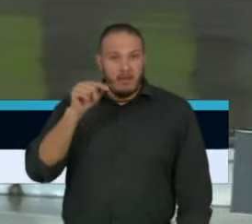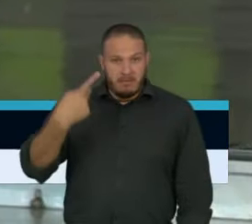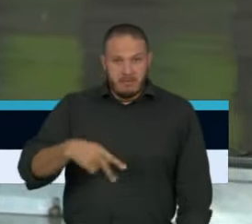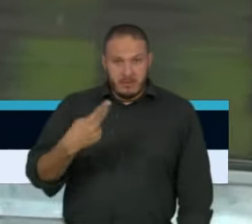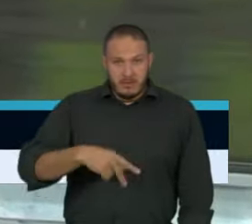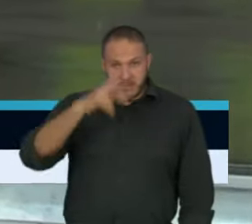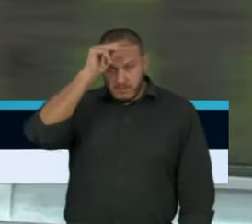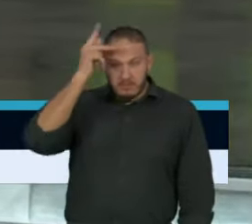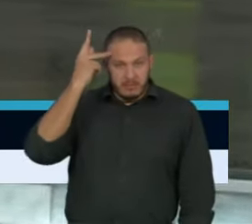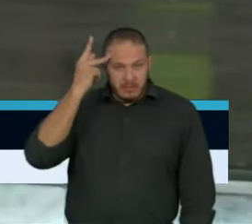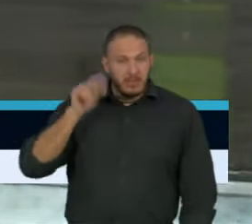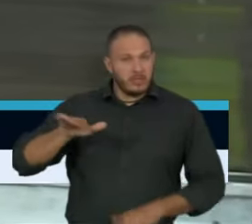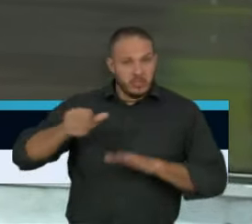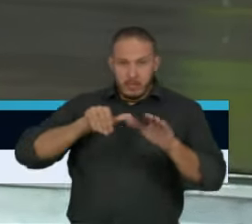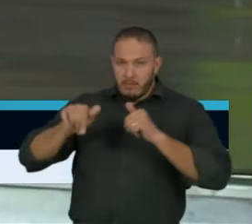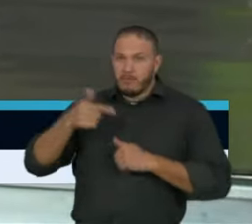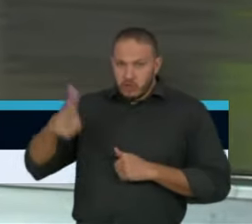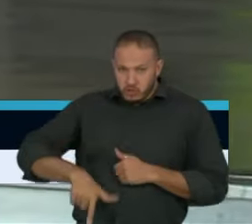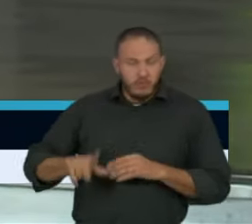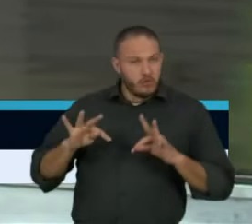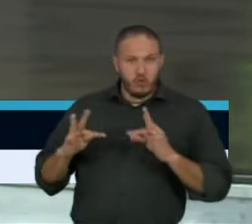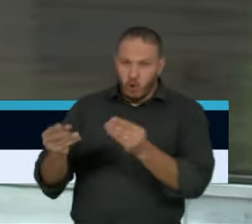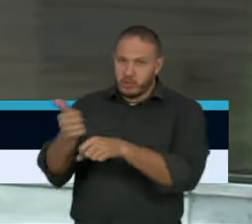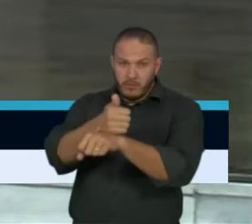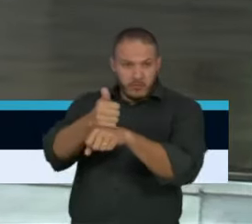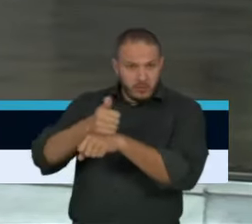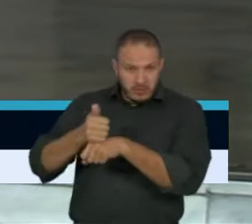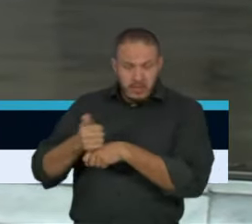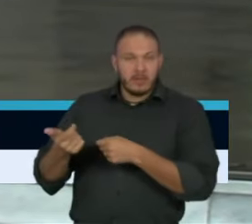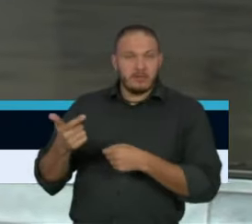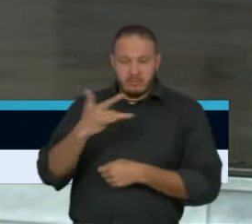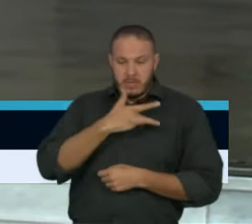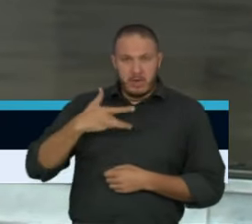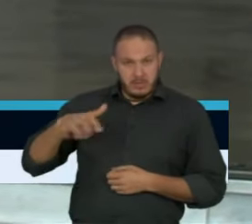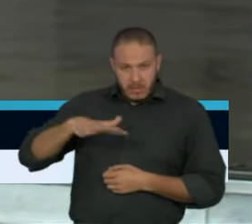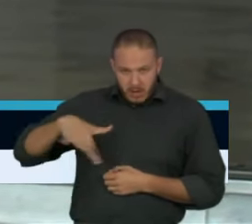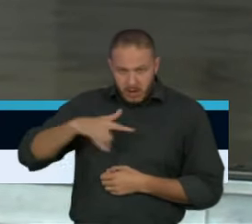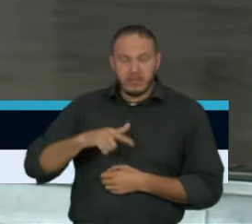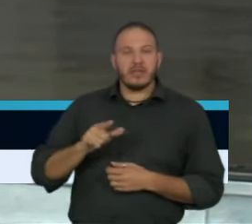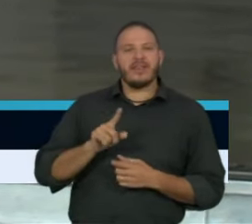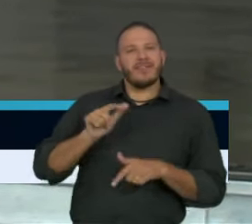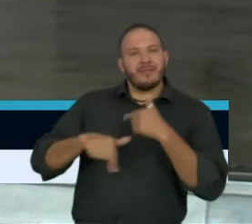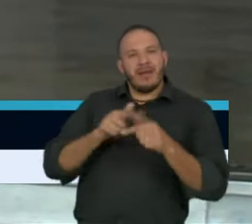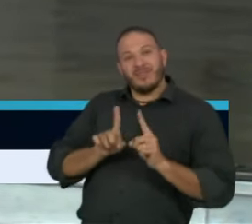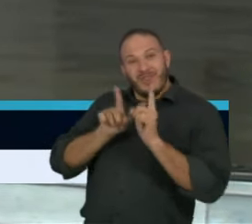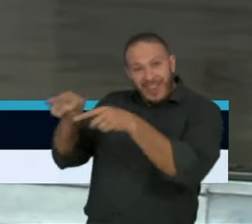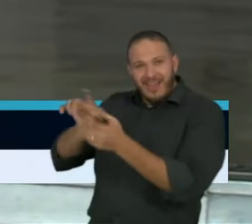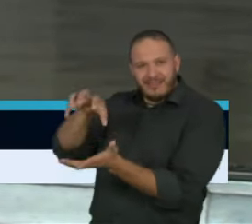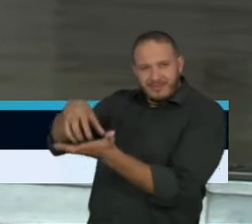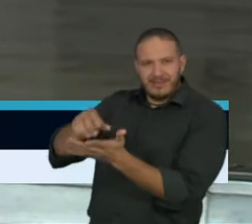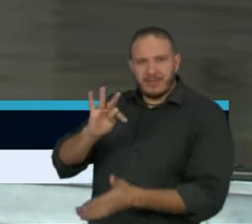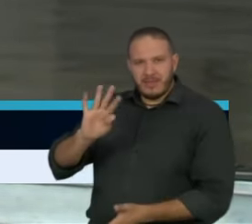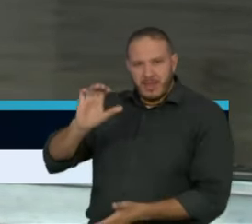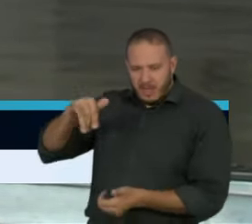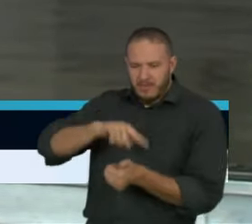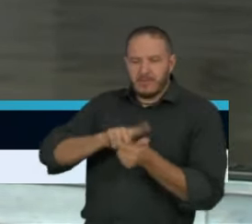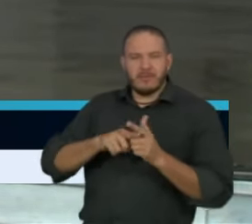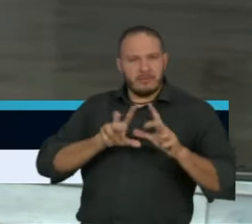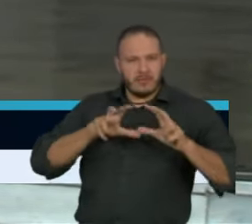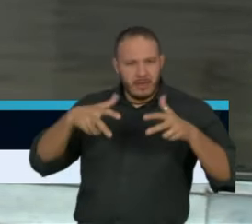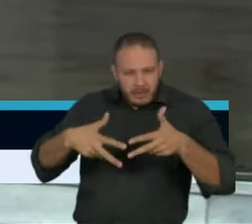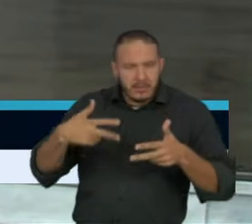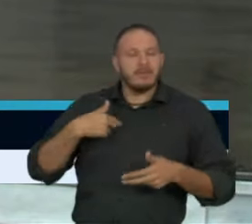chamamos de volta todos os profissionais da área da saúde que estavam emprestados para o Tribunal de Contas do município, para a Câmara Municipal, para